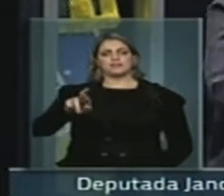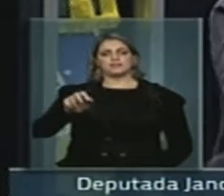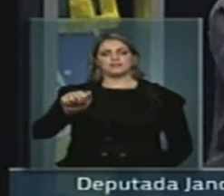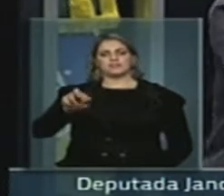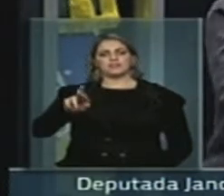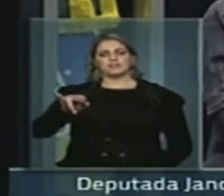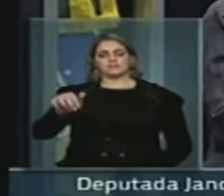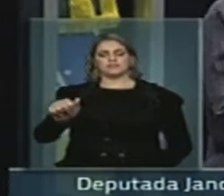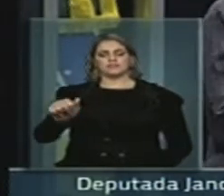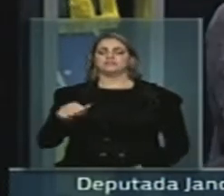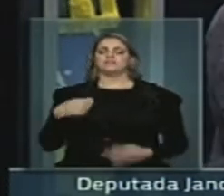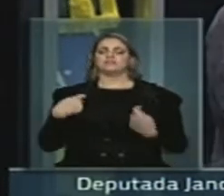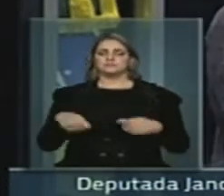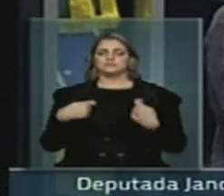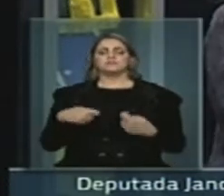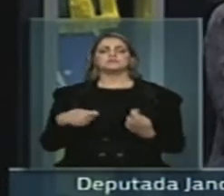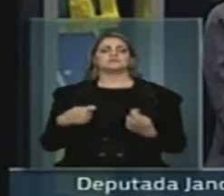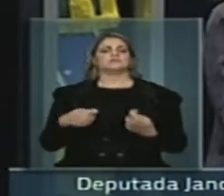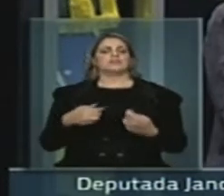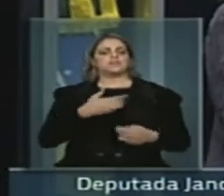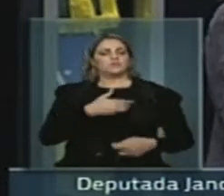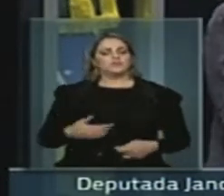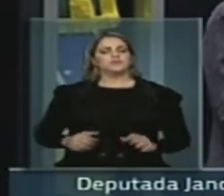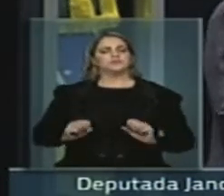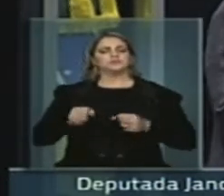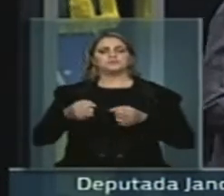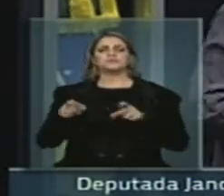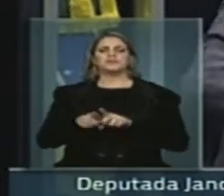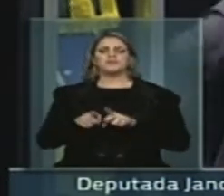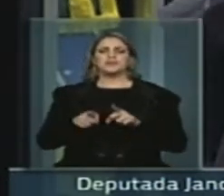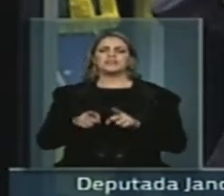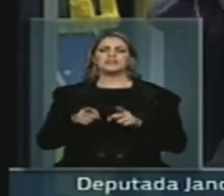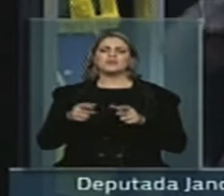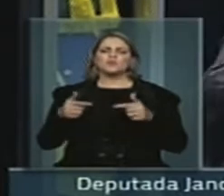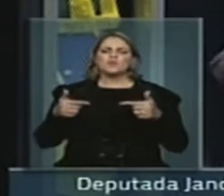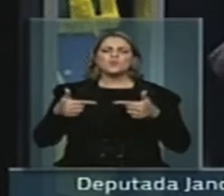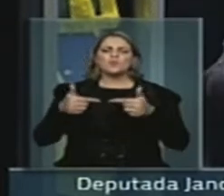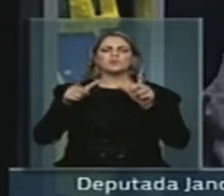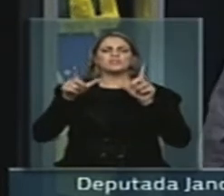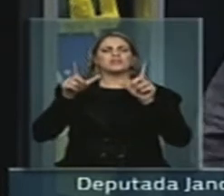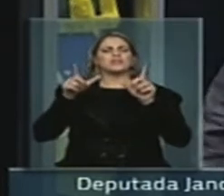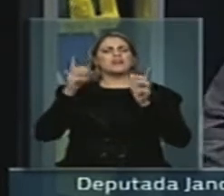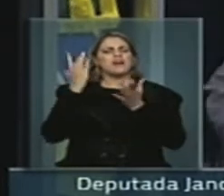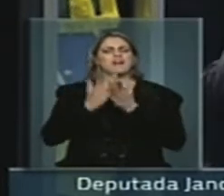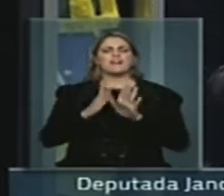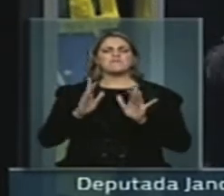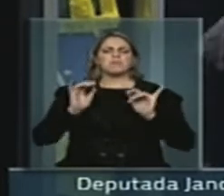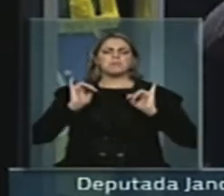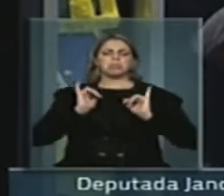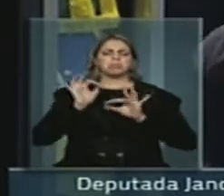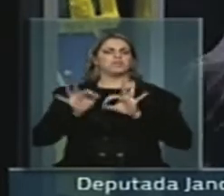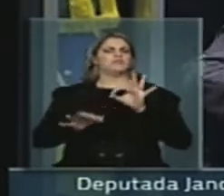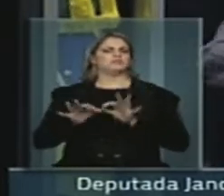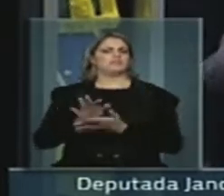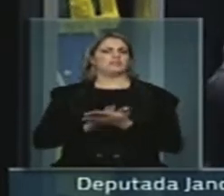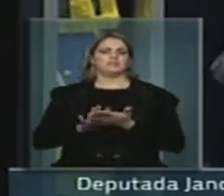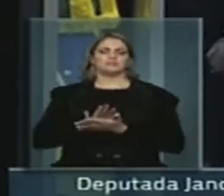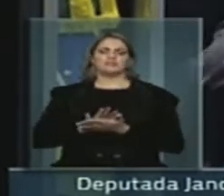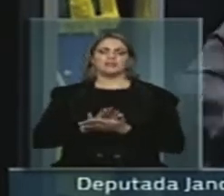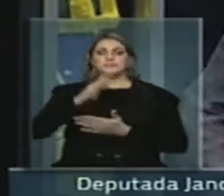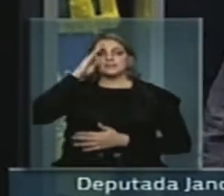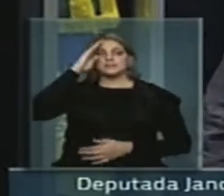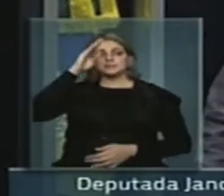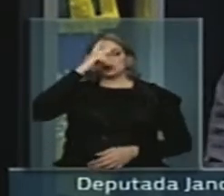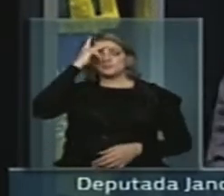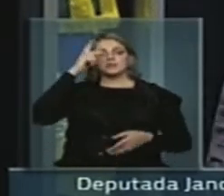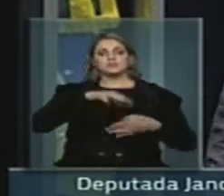Estado, e a grande bandeira continua sendo a luta contra a impunidade. Homenageio aqui todos os militantes, em particular os